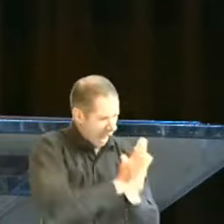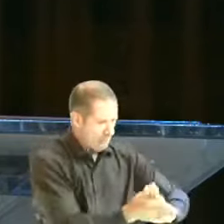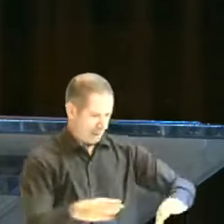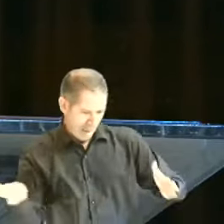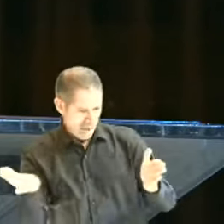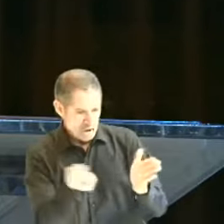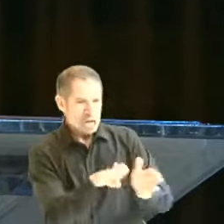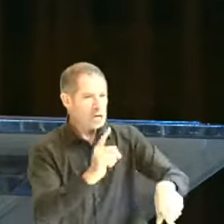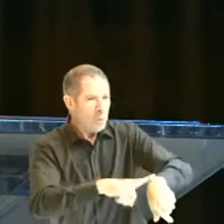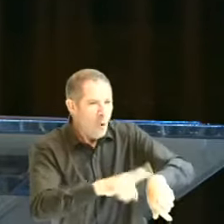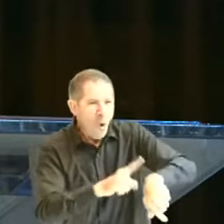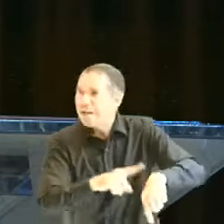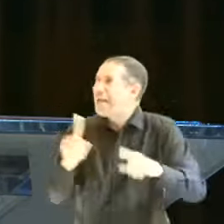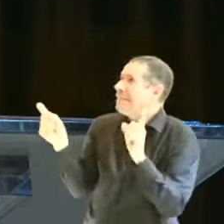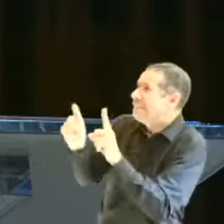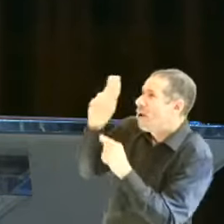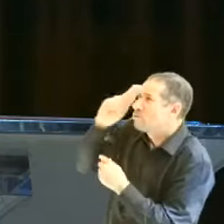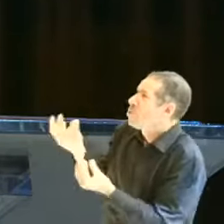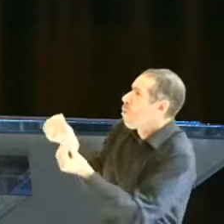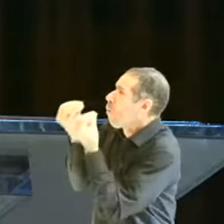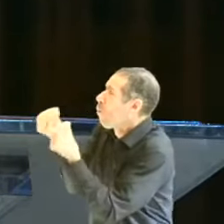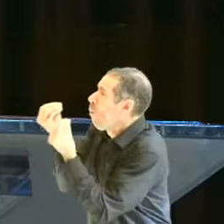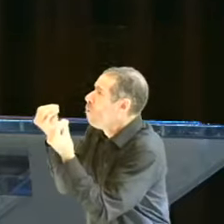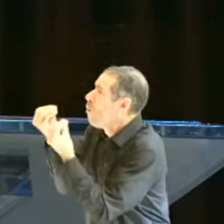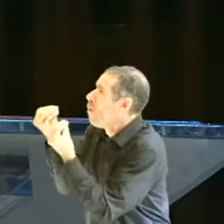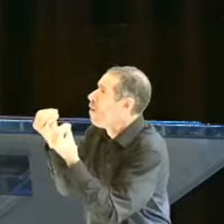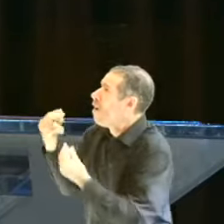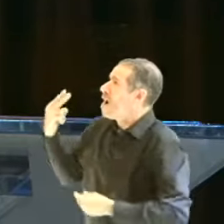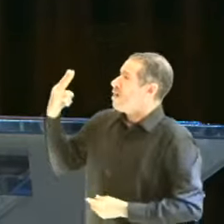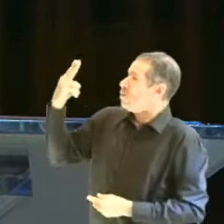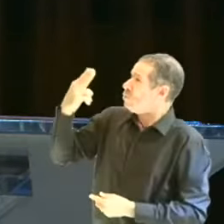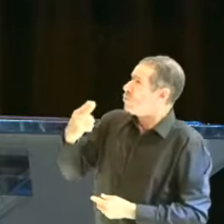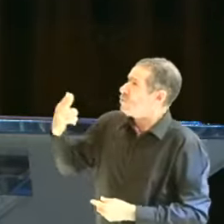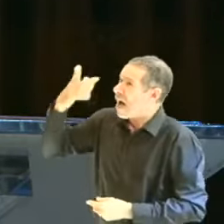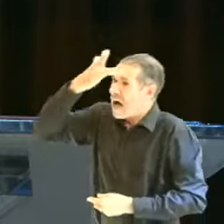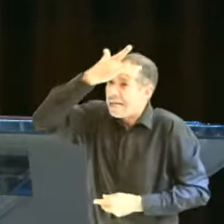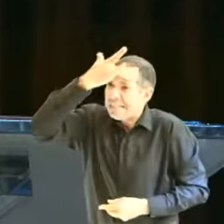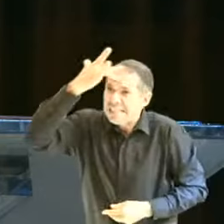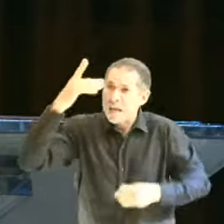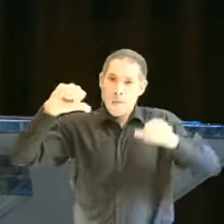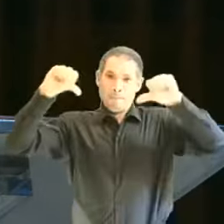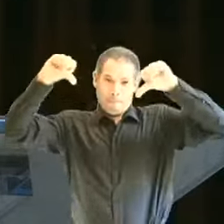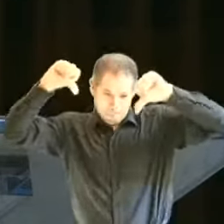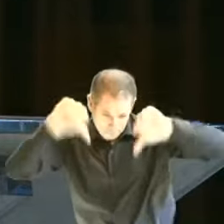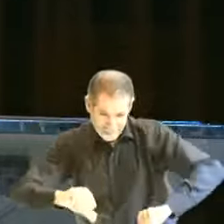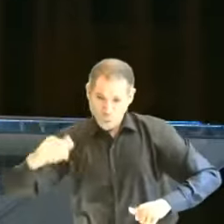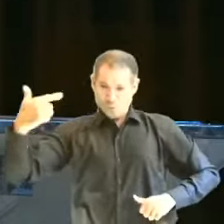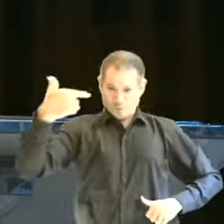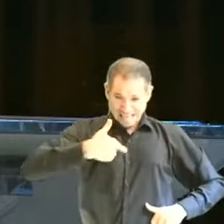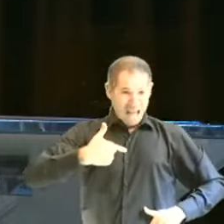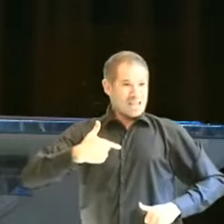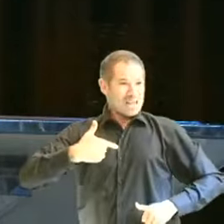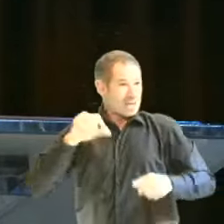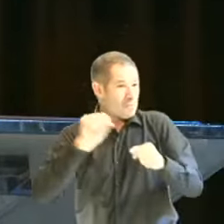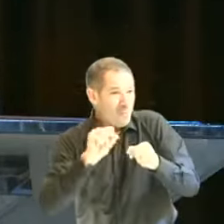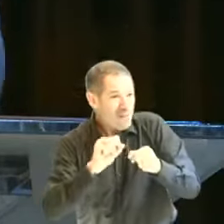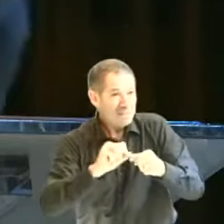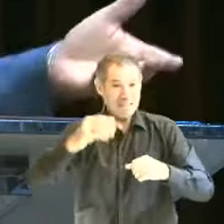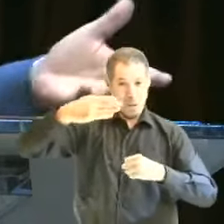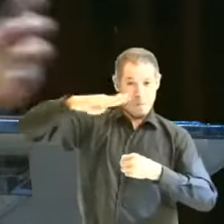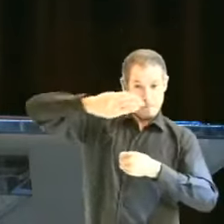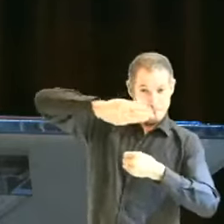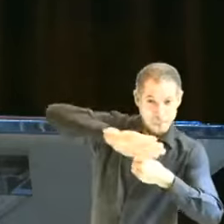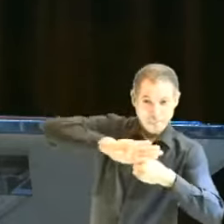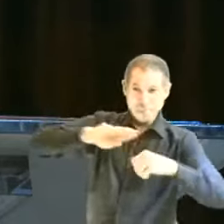hora. Ele falou: não, Senhor, como é que o Senhor pode usar gente pior que a gente para fazer isso? Porque os babilônios